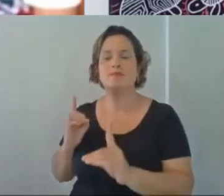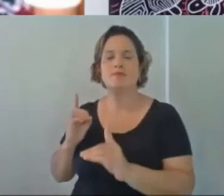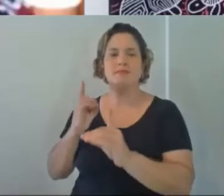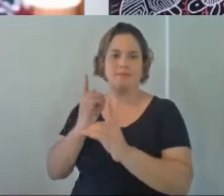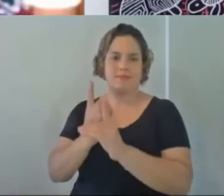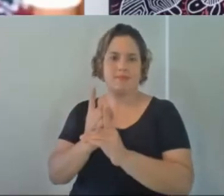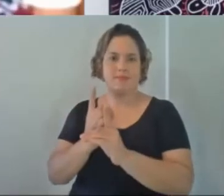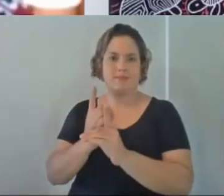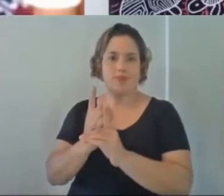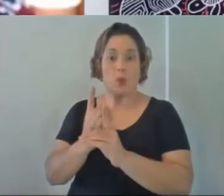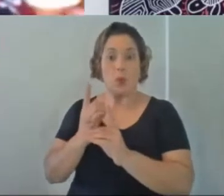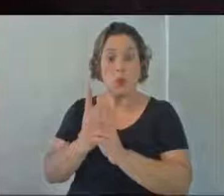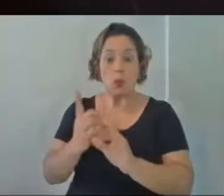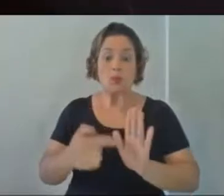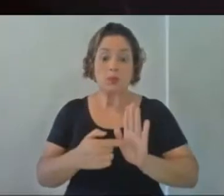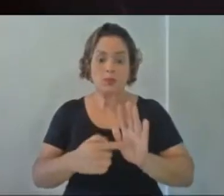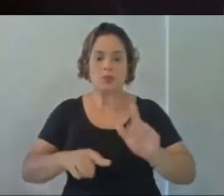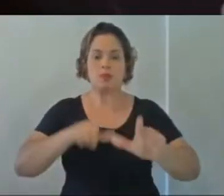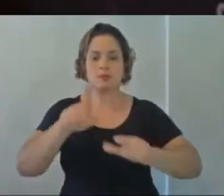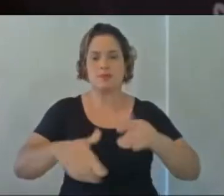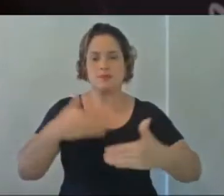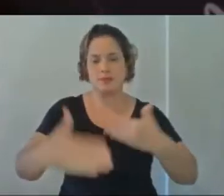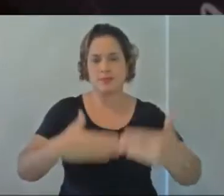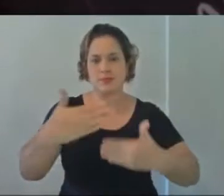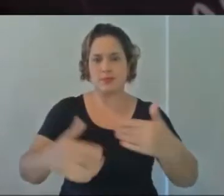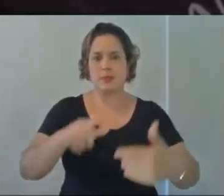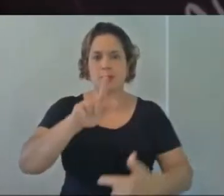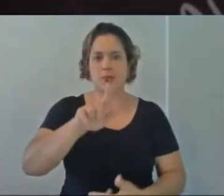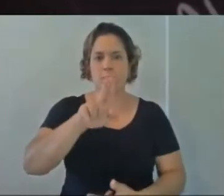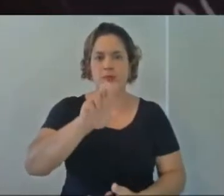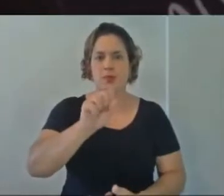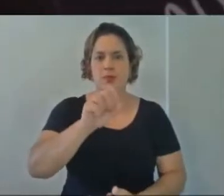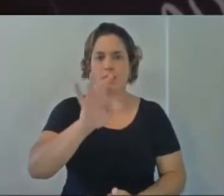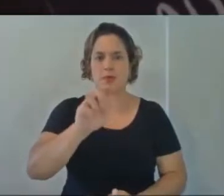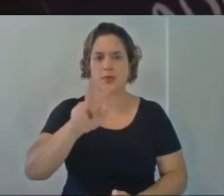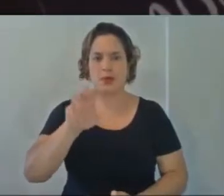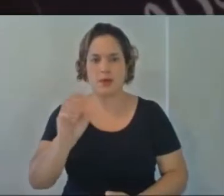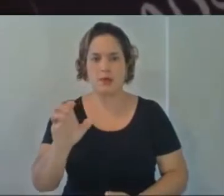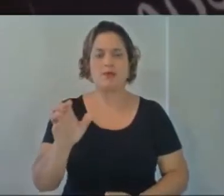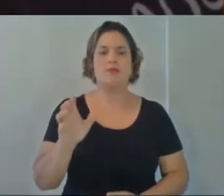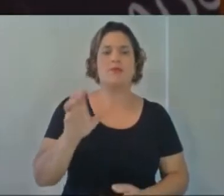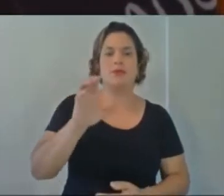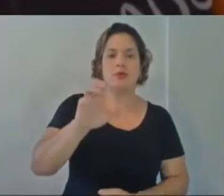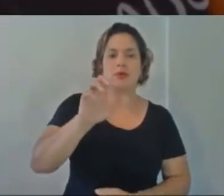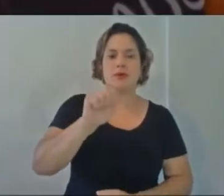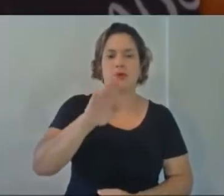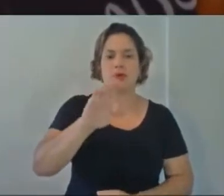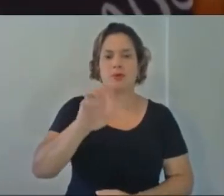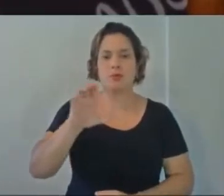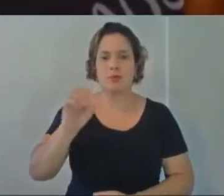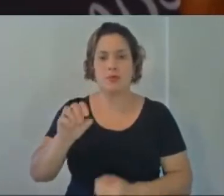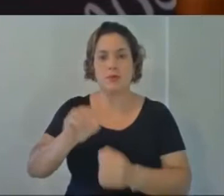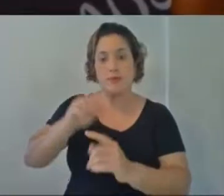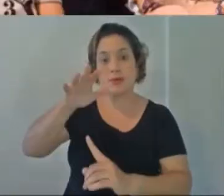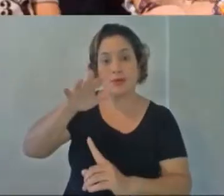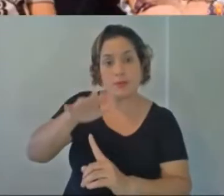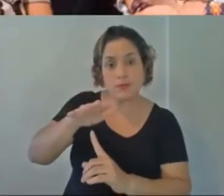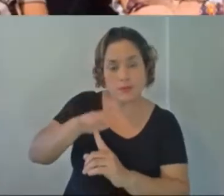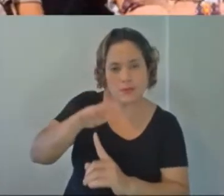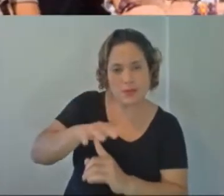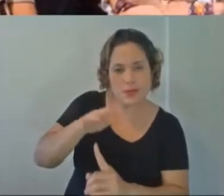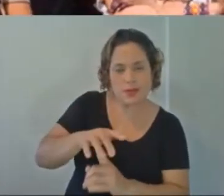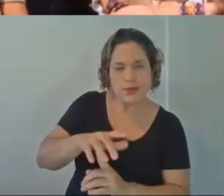encontro entre o trabalho potente que Gustavo Caboclo vem fazendo no Paraná e evocando